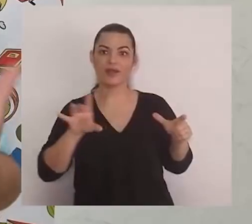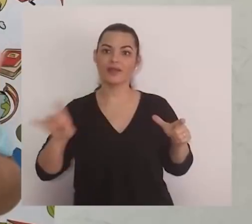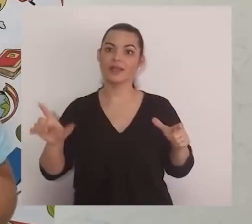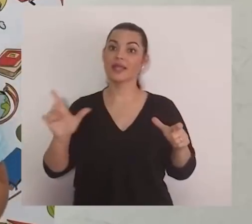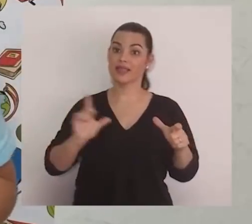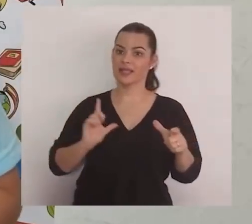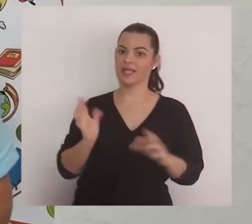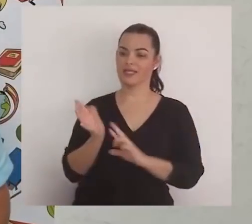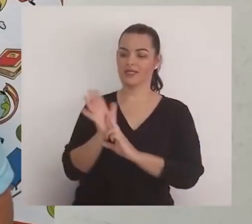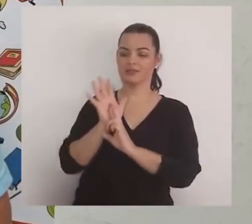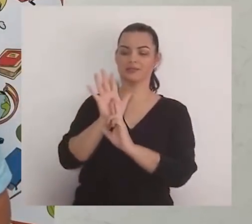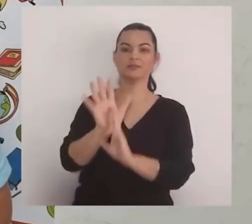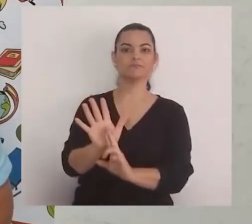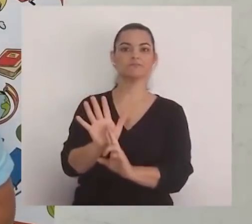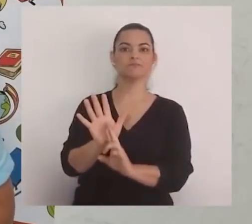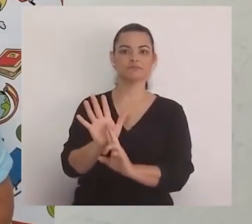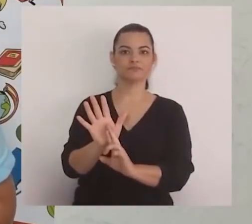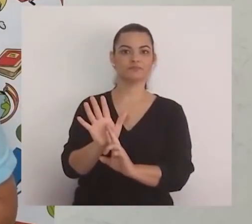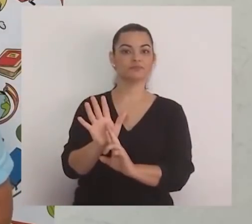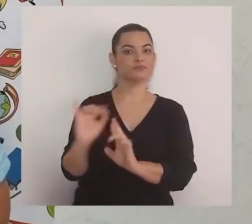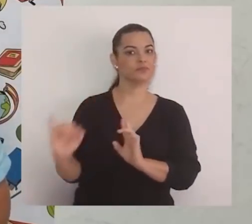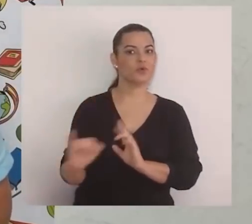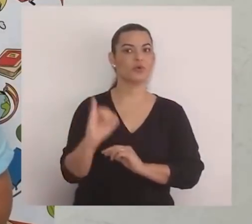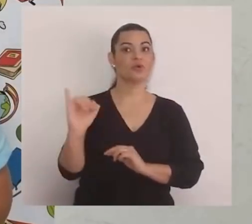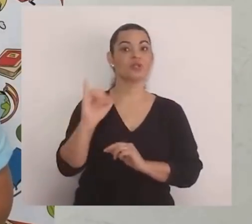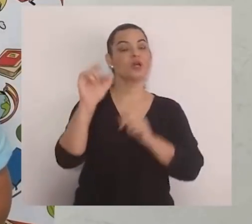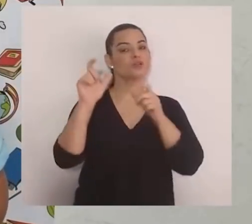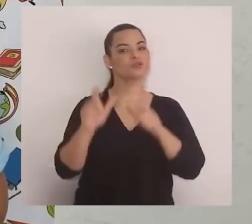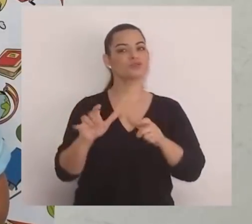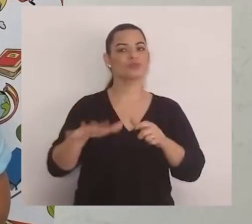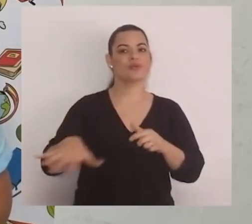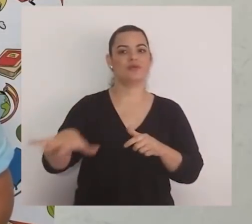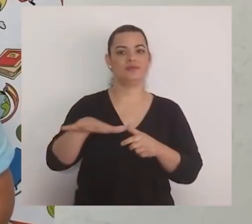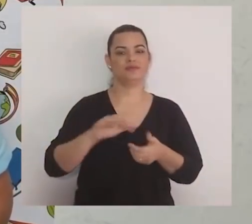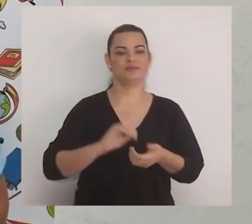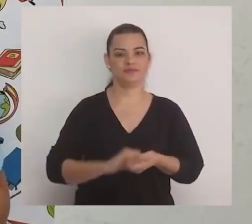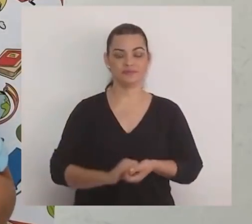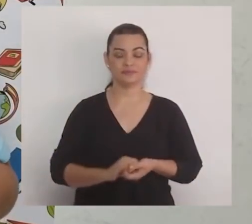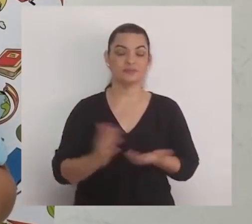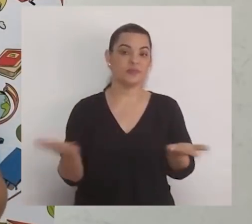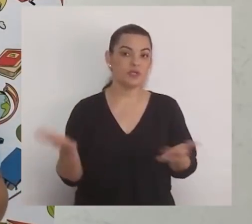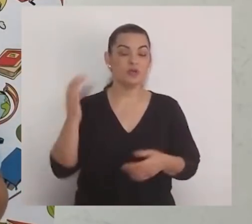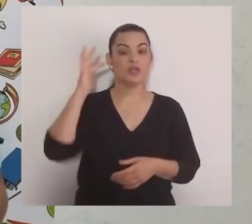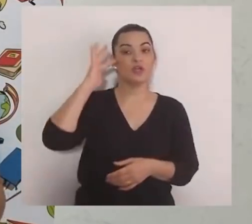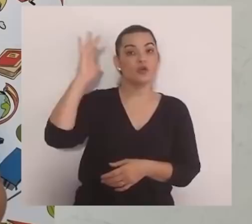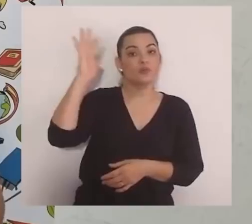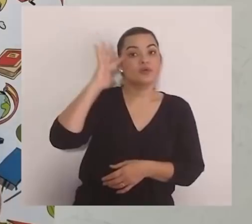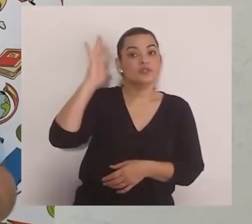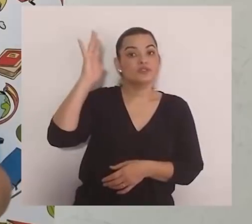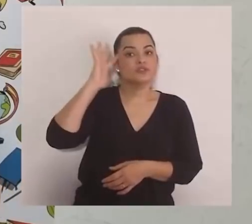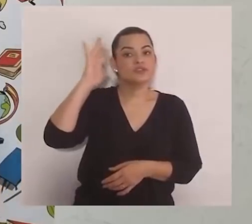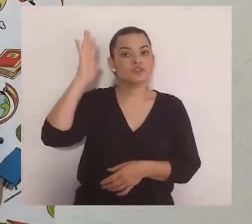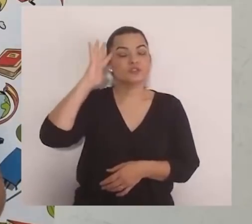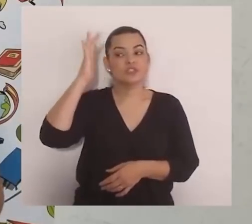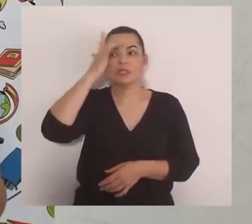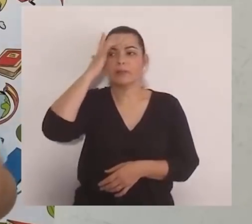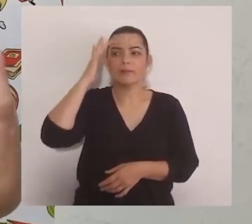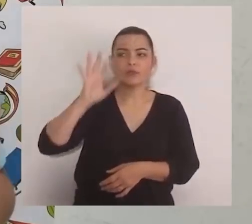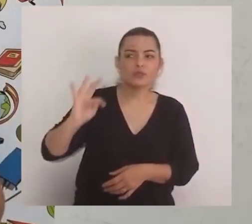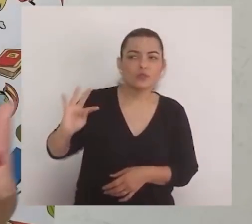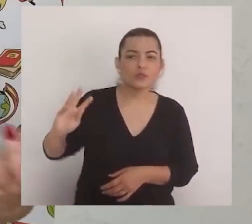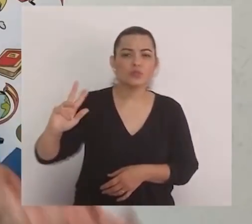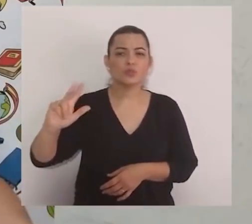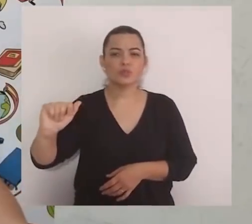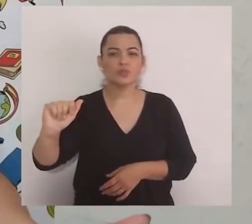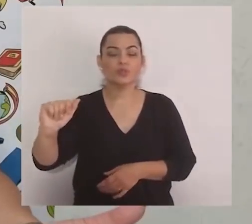né? Então, é muito complicado. As pessoas, elas querem visitar, querem conhecer, são locais